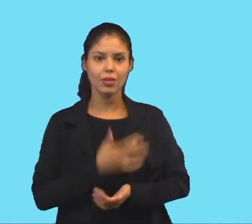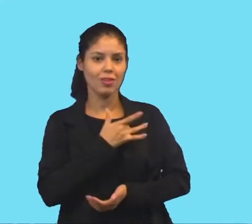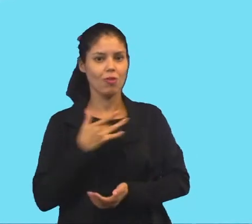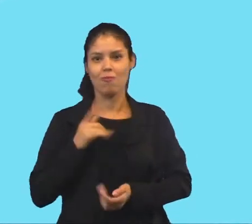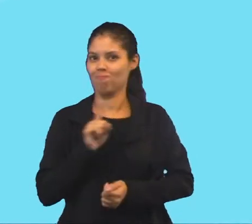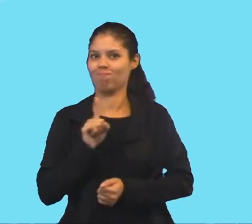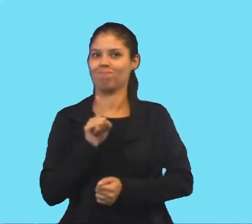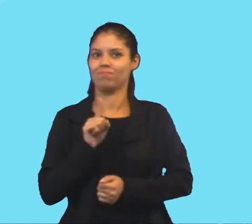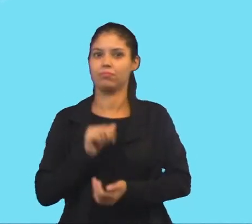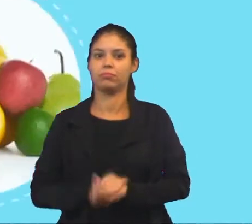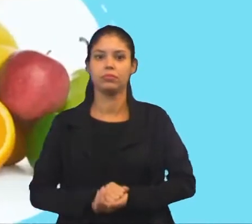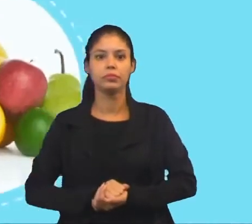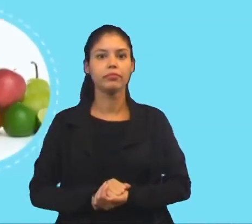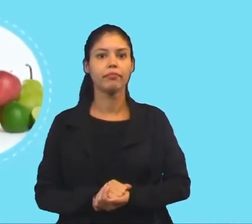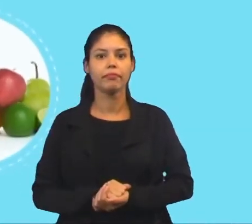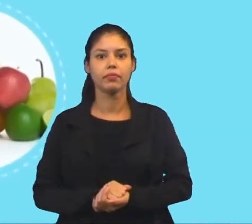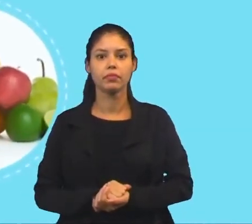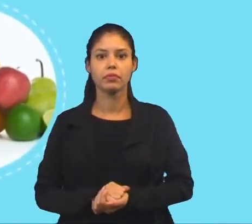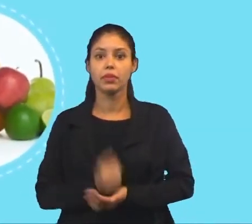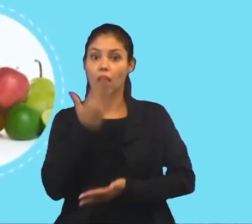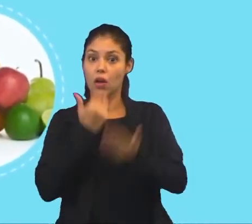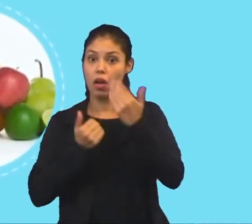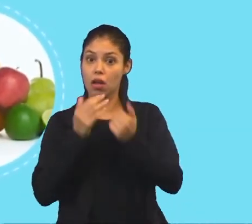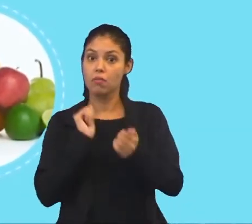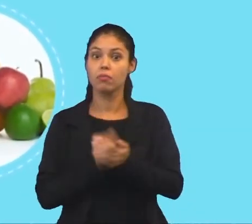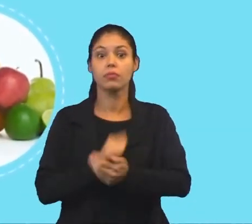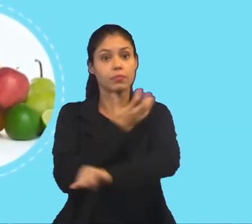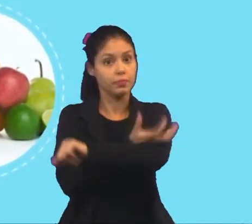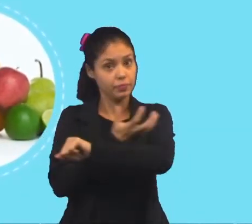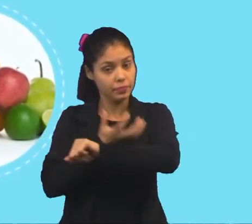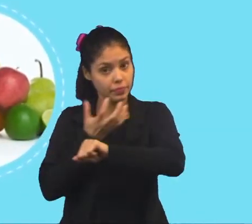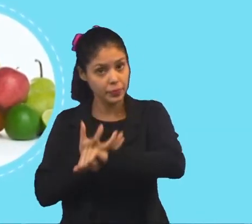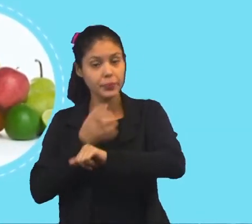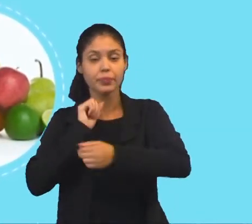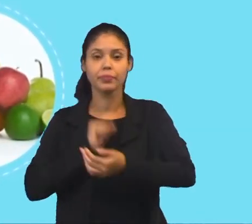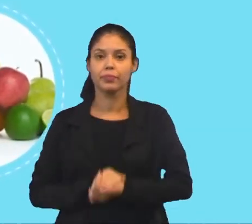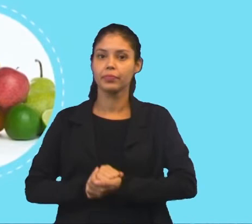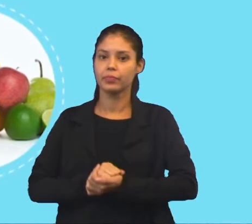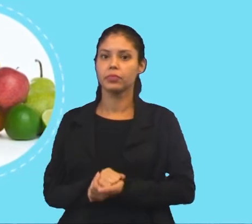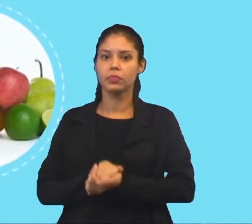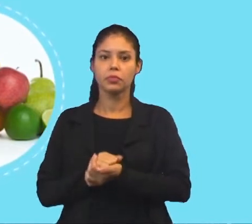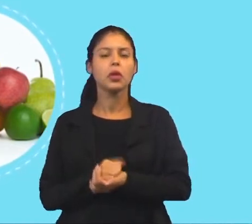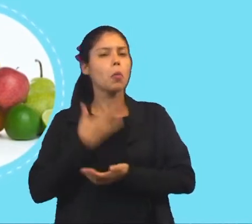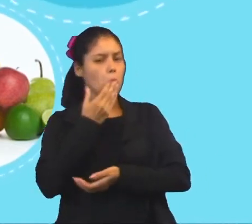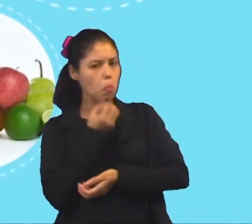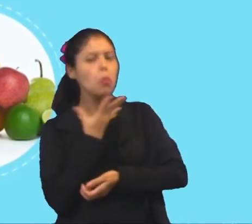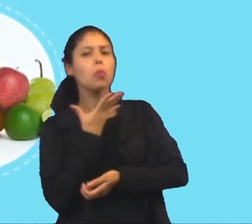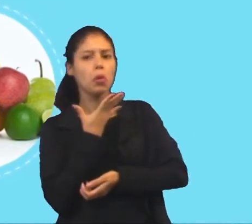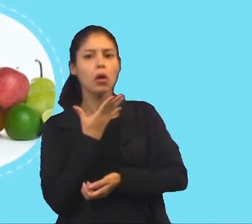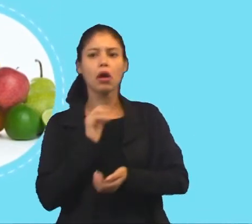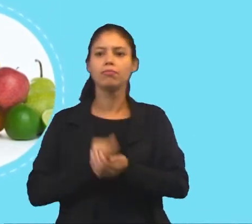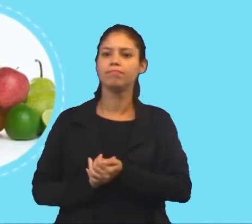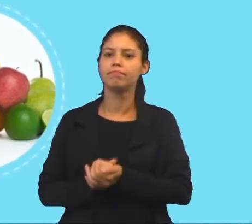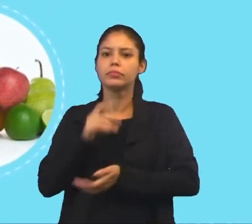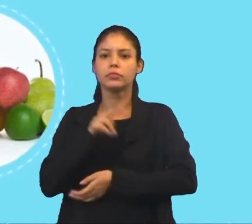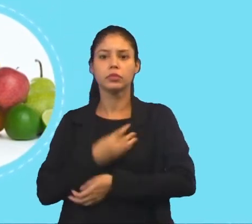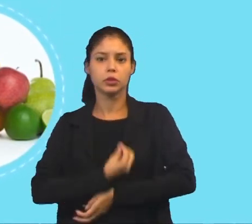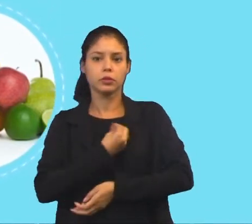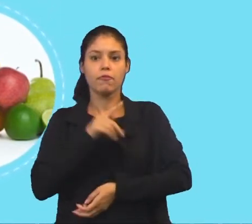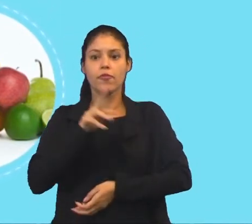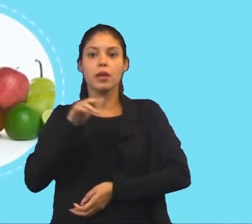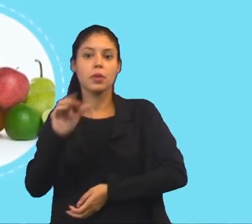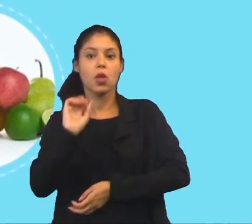saudáveis. Por sua vez, alimentos de origem vegetal costumam ser boas fontes de fibras e de